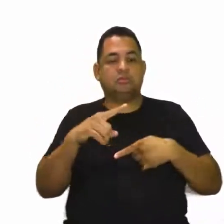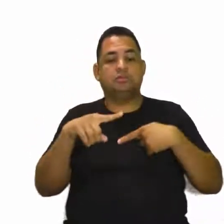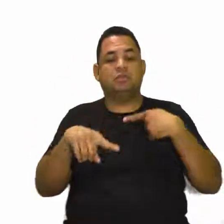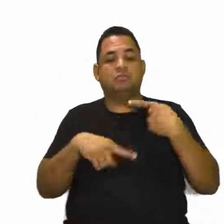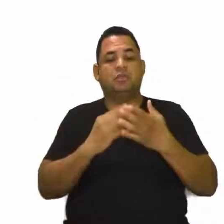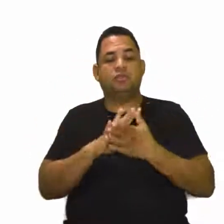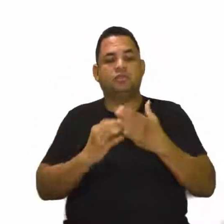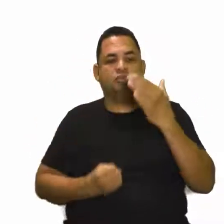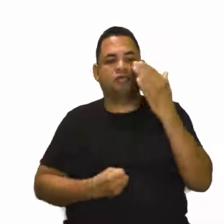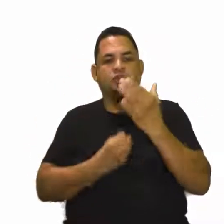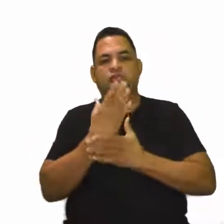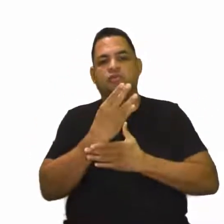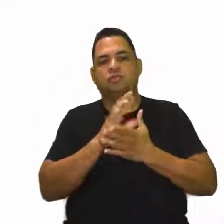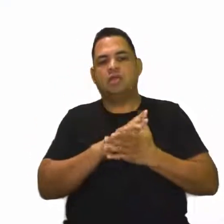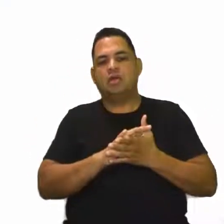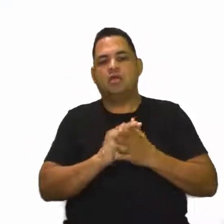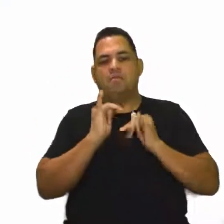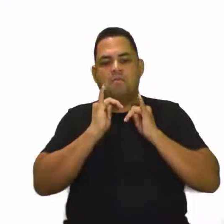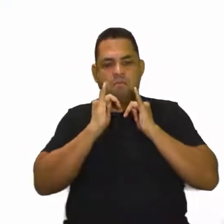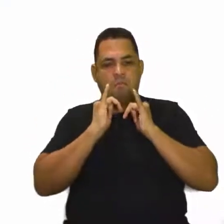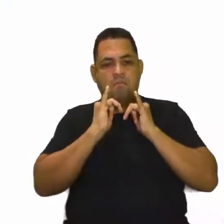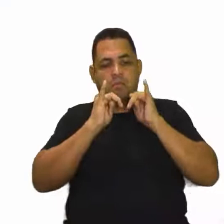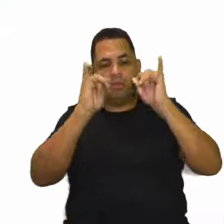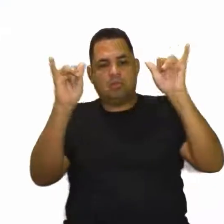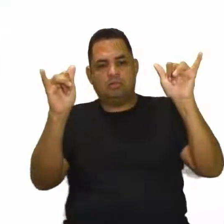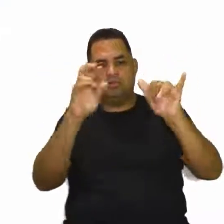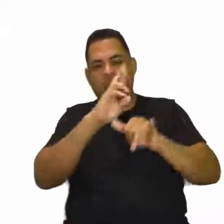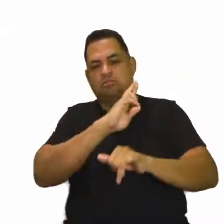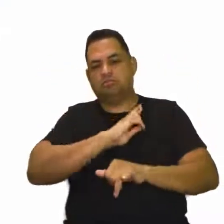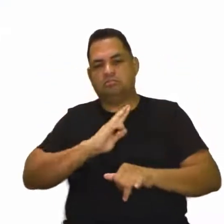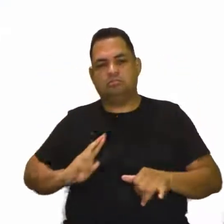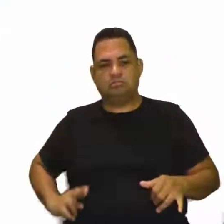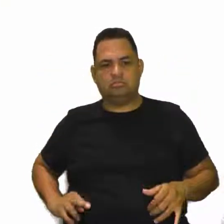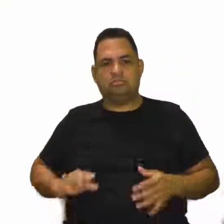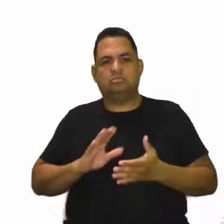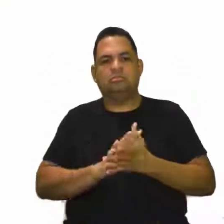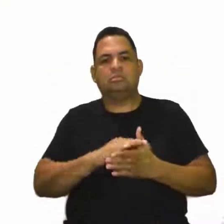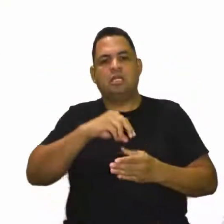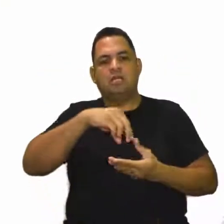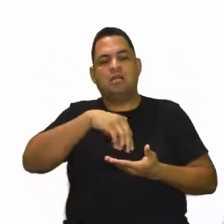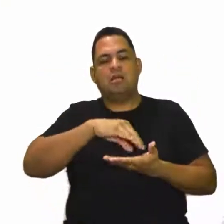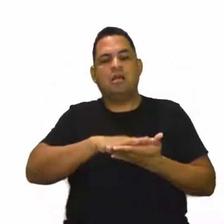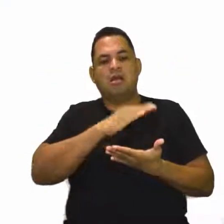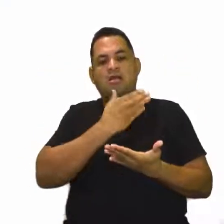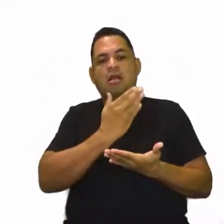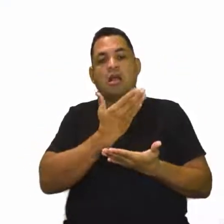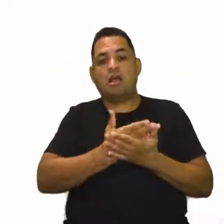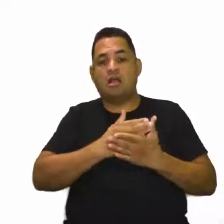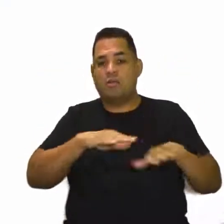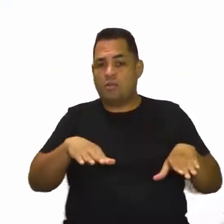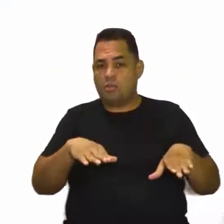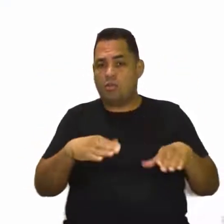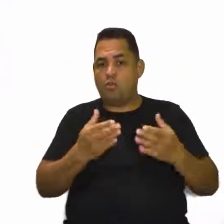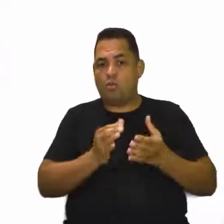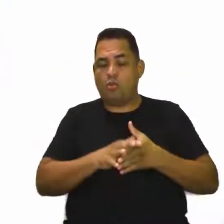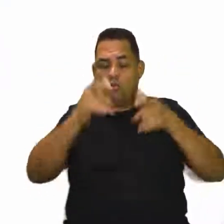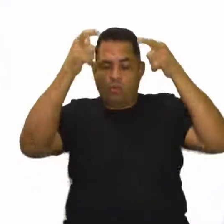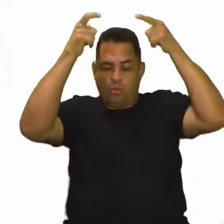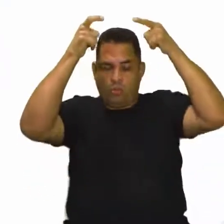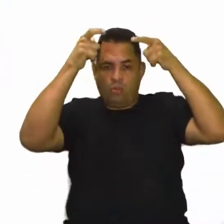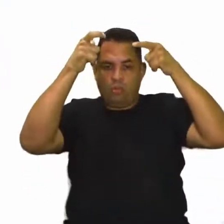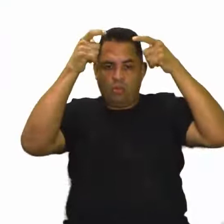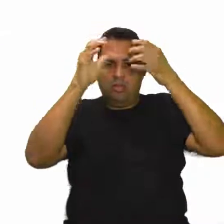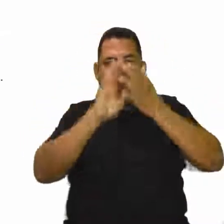à proclamação da República. Vejam, eu tive aí a queda do regime monárquico e a proclamação